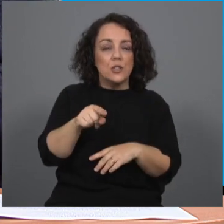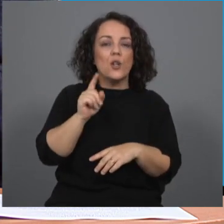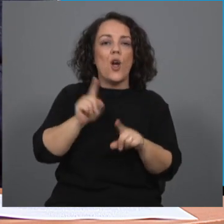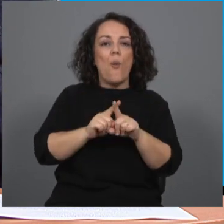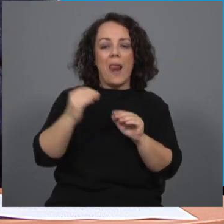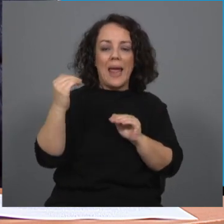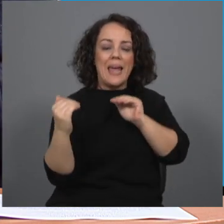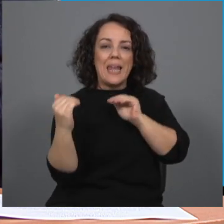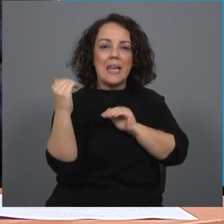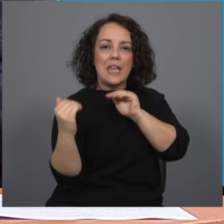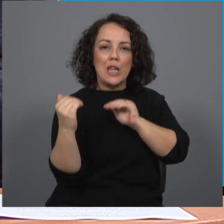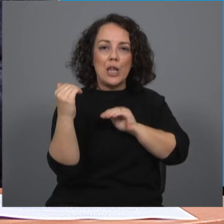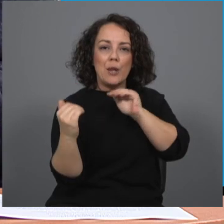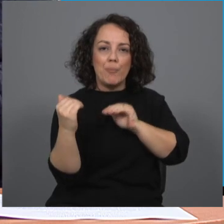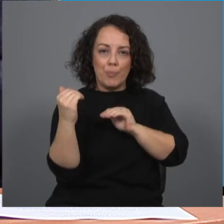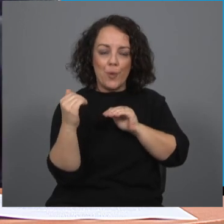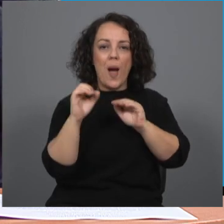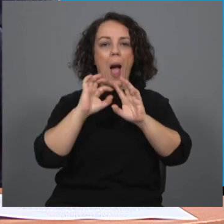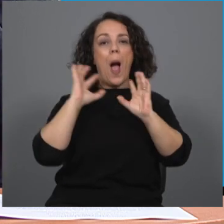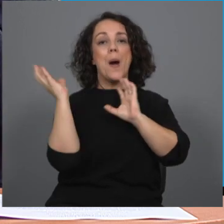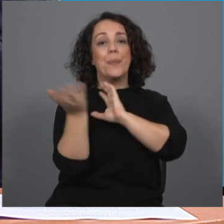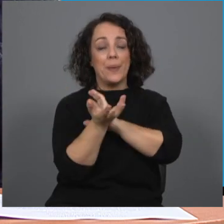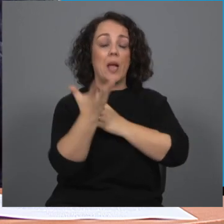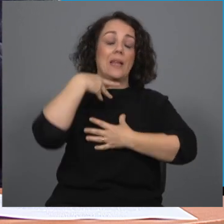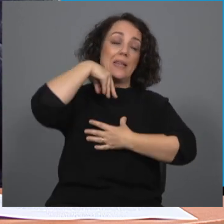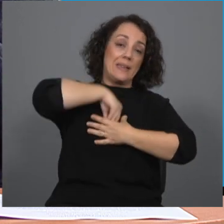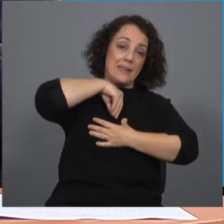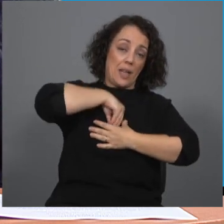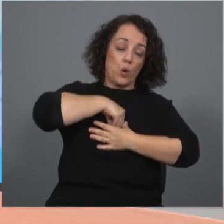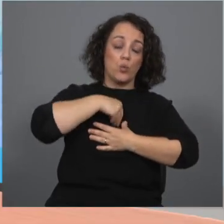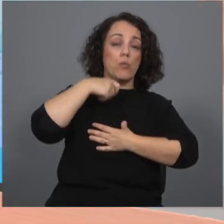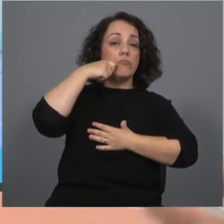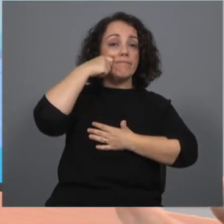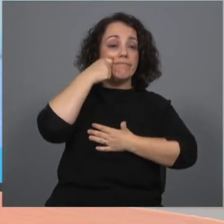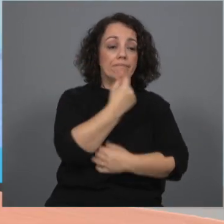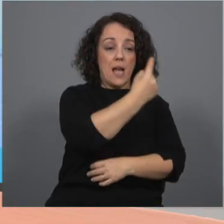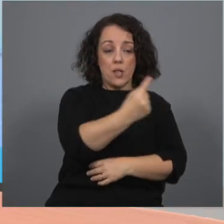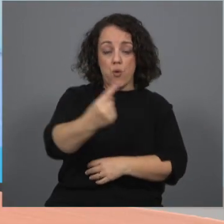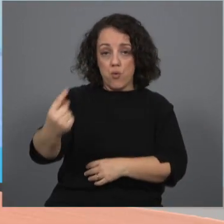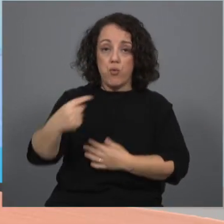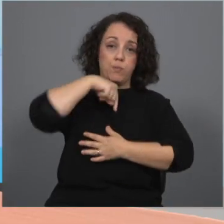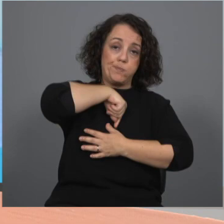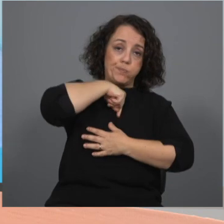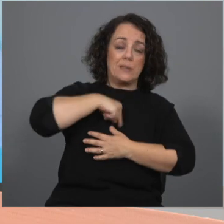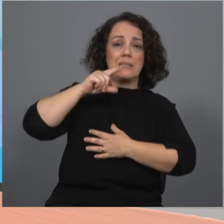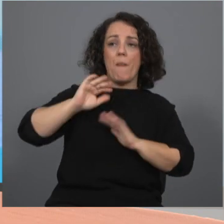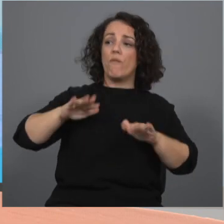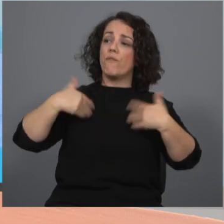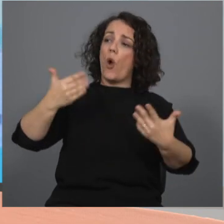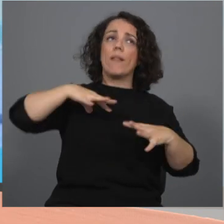equilíbrios ecológicos, interiores a cada ser humano e exteriores na Terra